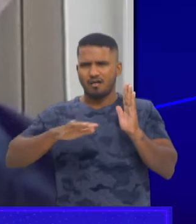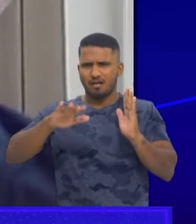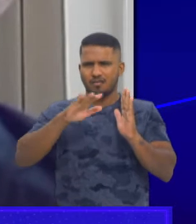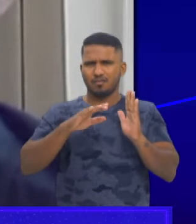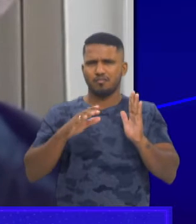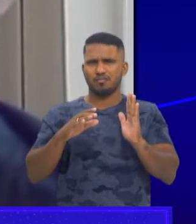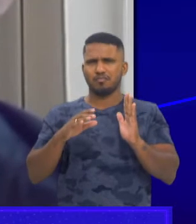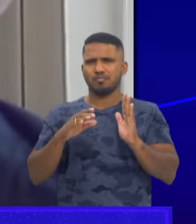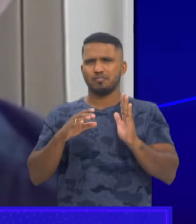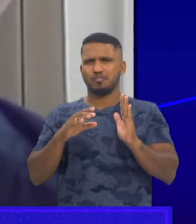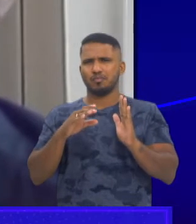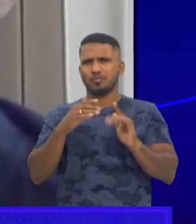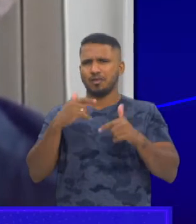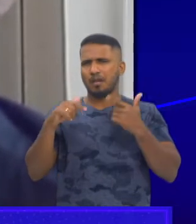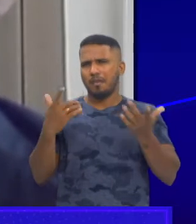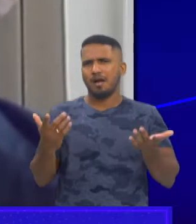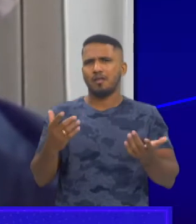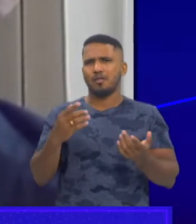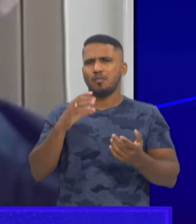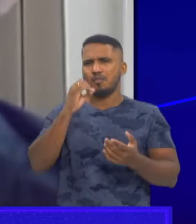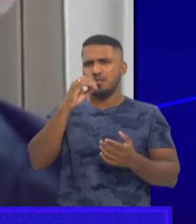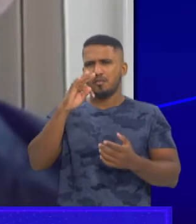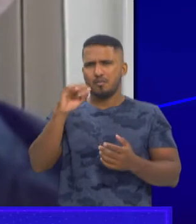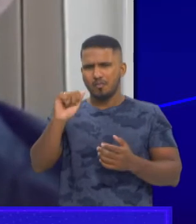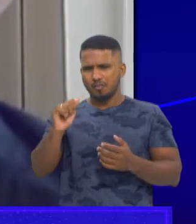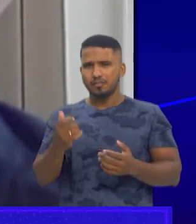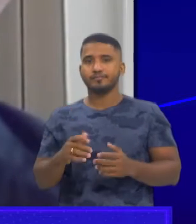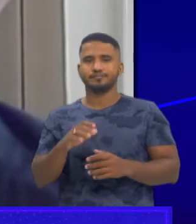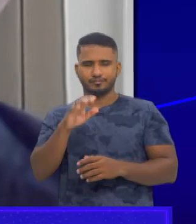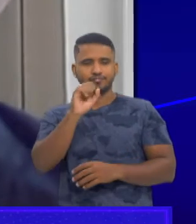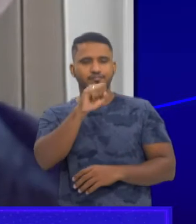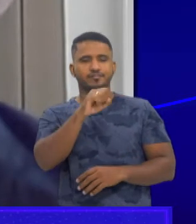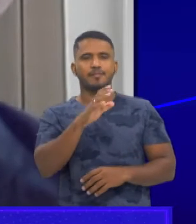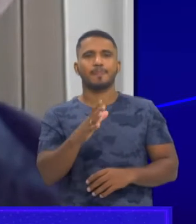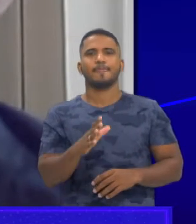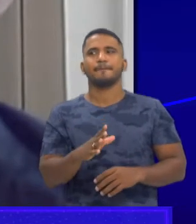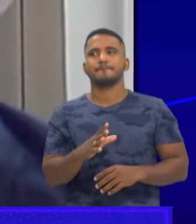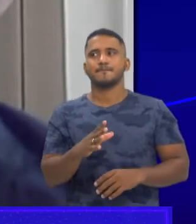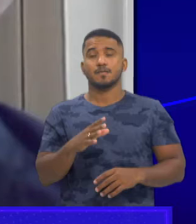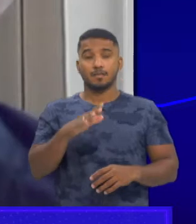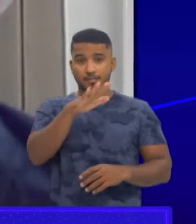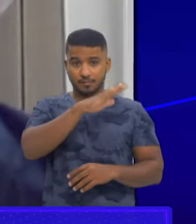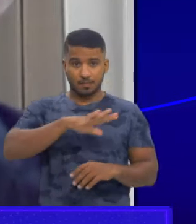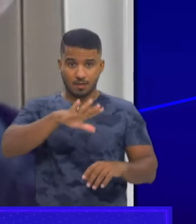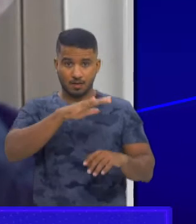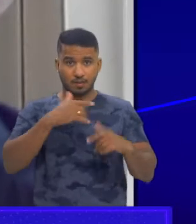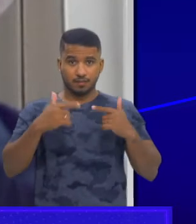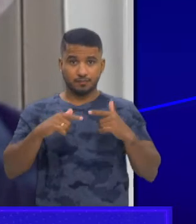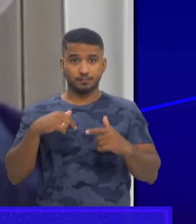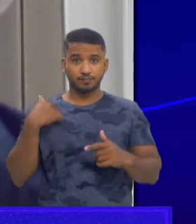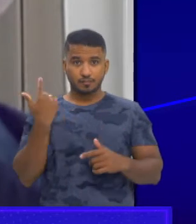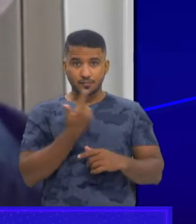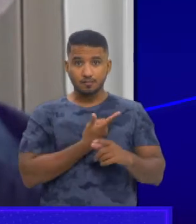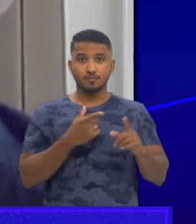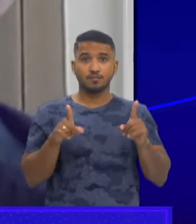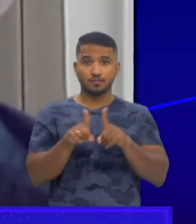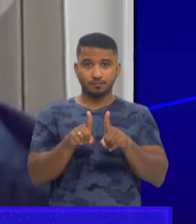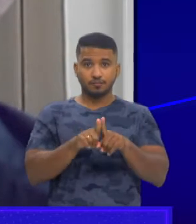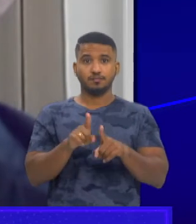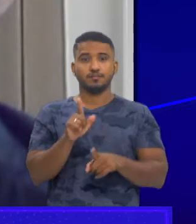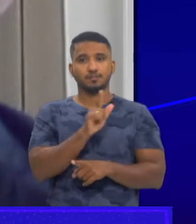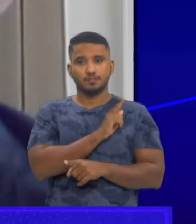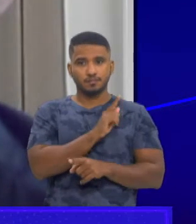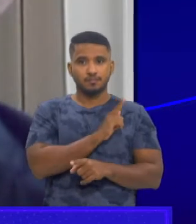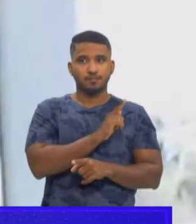gente contesta. É a maior dificuldade da pessoa com deficiência, do estatuto ser cumprido, é nesse campo